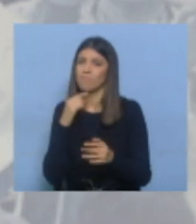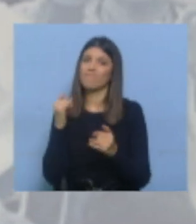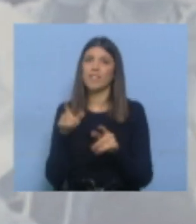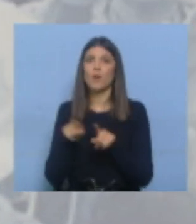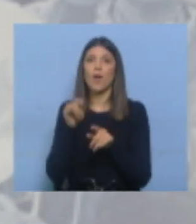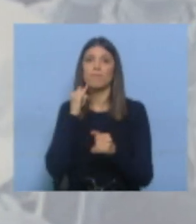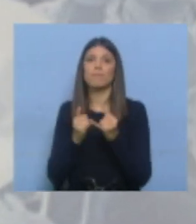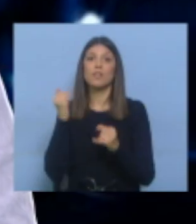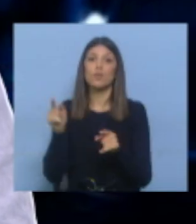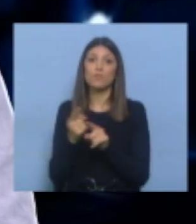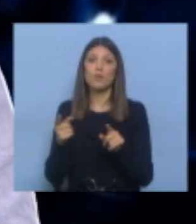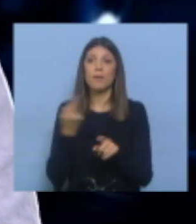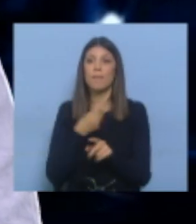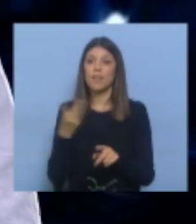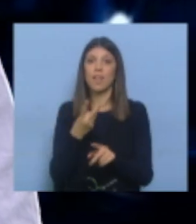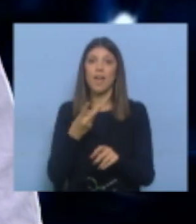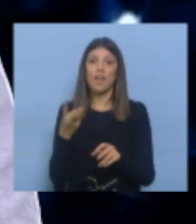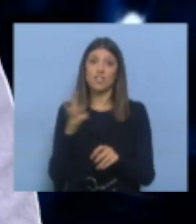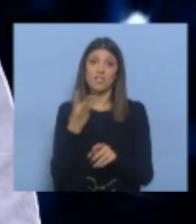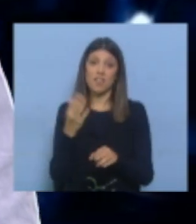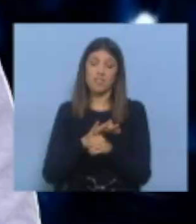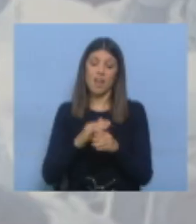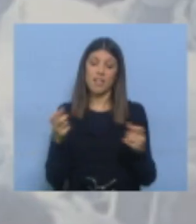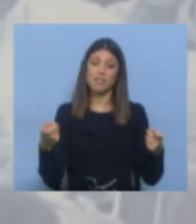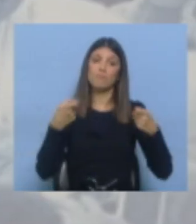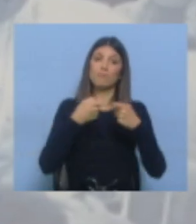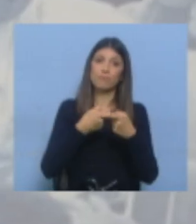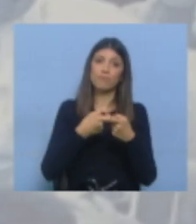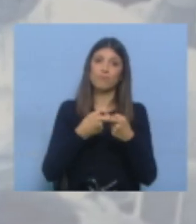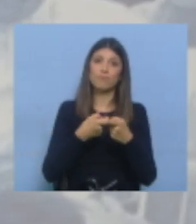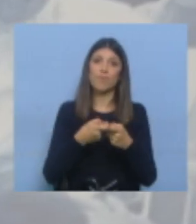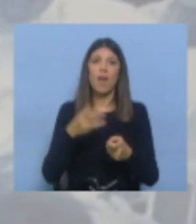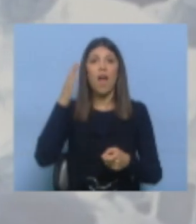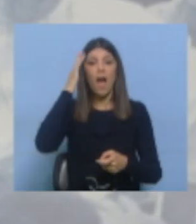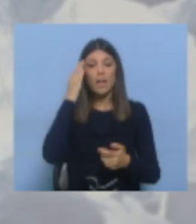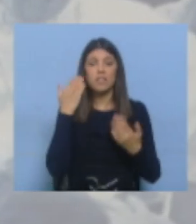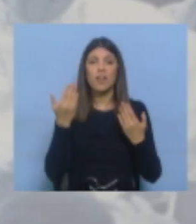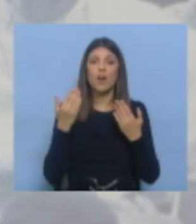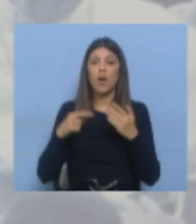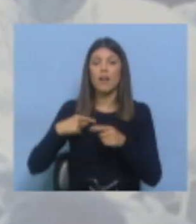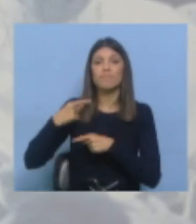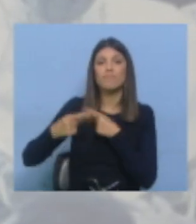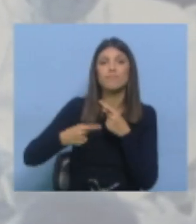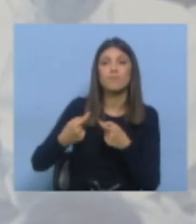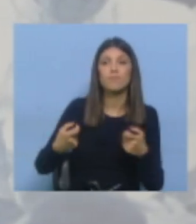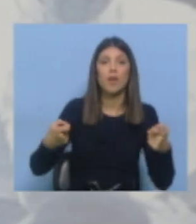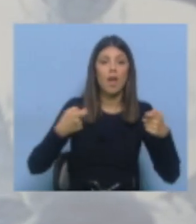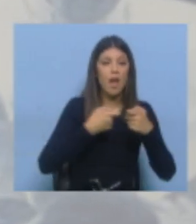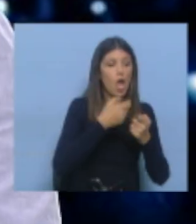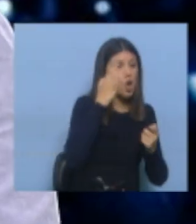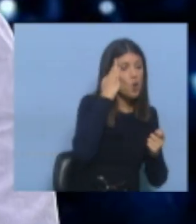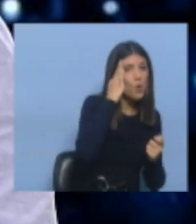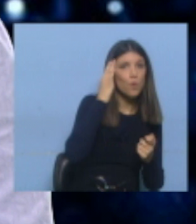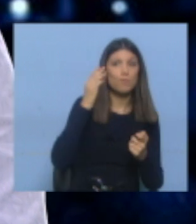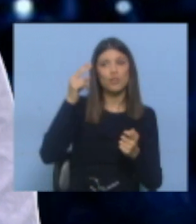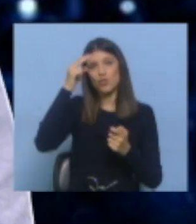complementares, não é? Começa a estreitar-se esta distância ou a haver atenção a estas duas realidades?